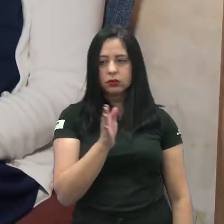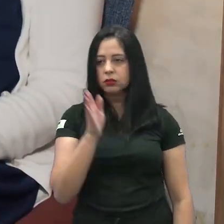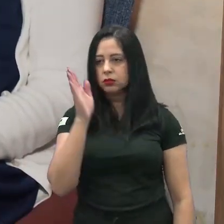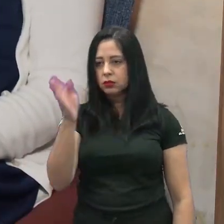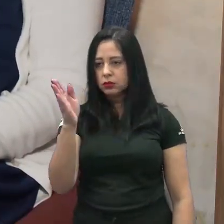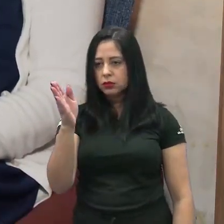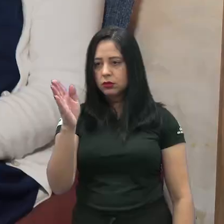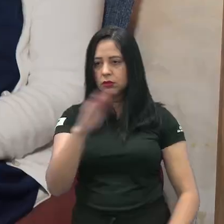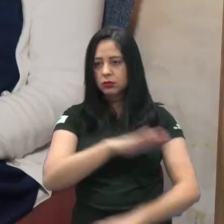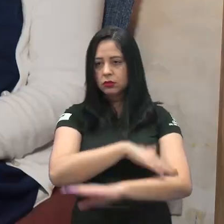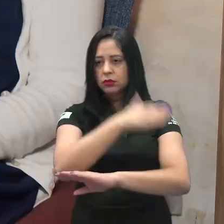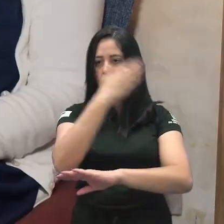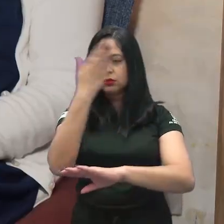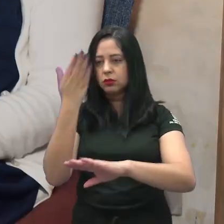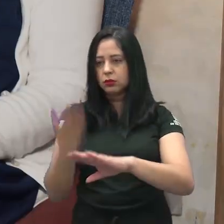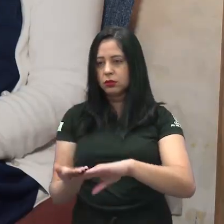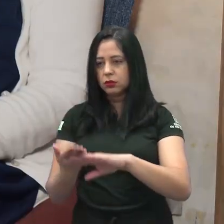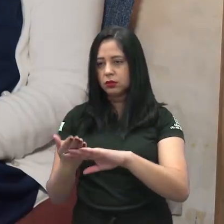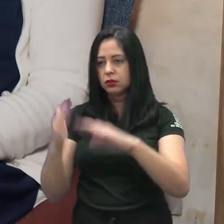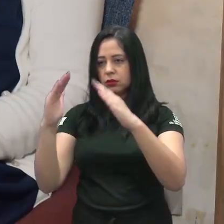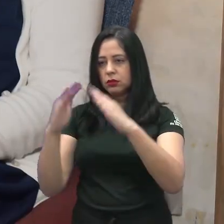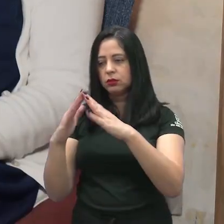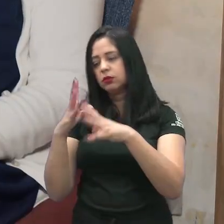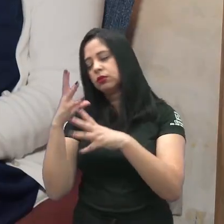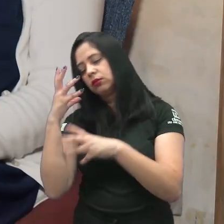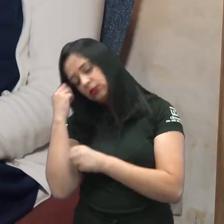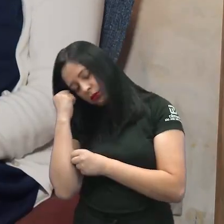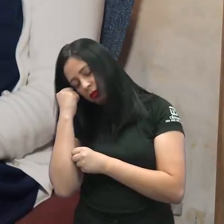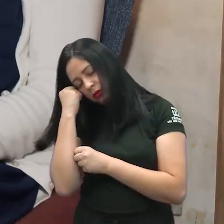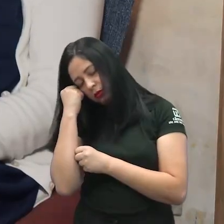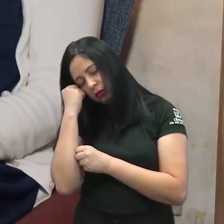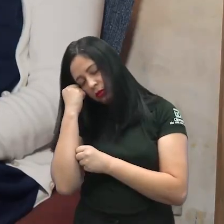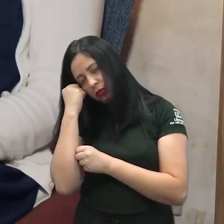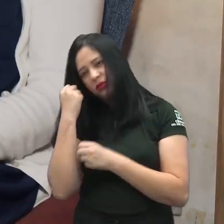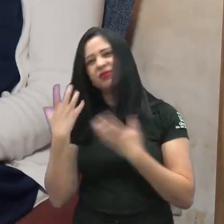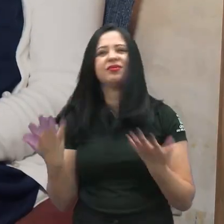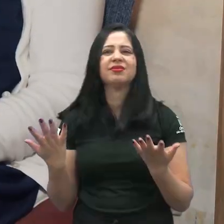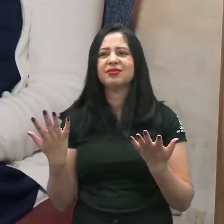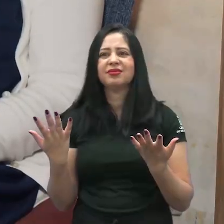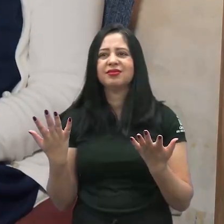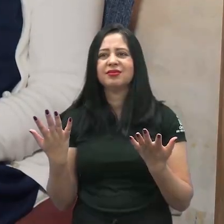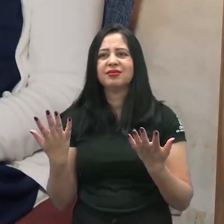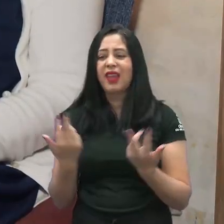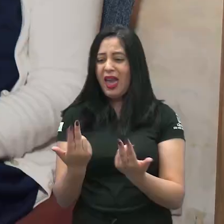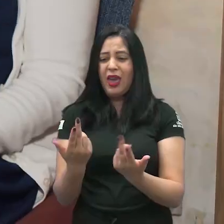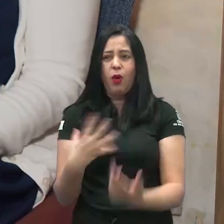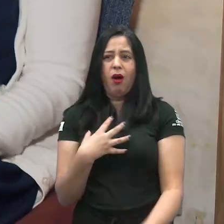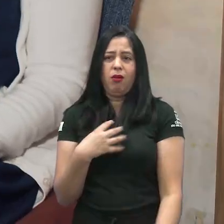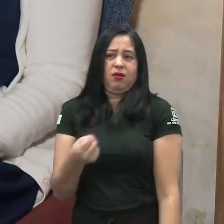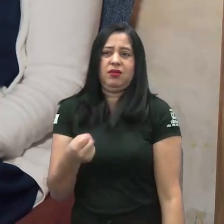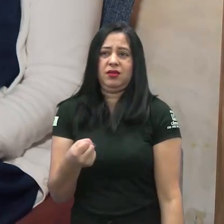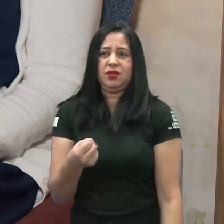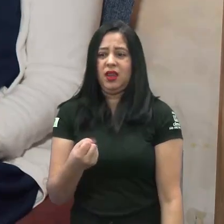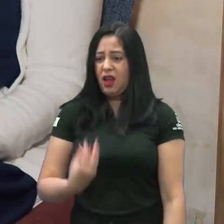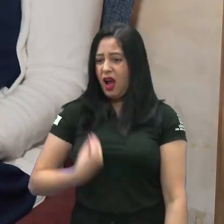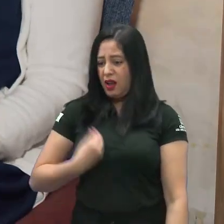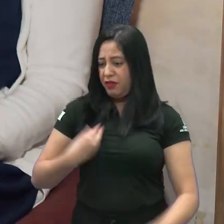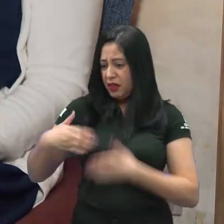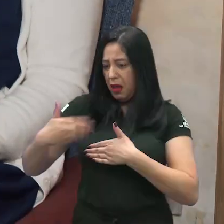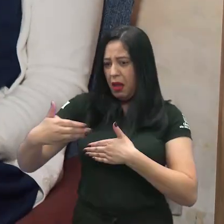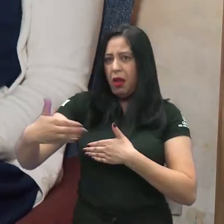dia inteiro, chega em casa e dorme. Isso é um tipo de suicídio. A vida está